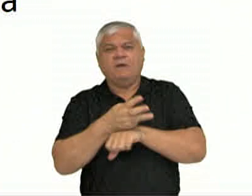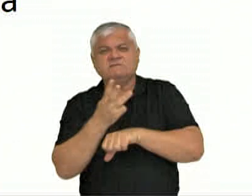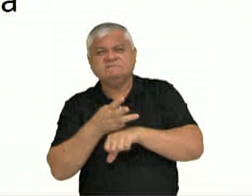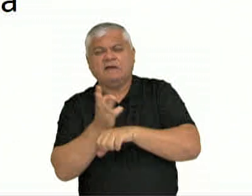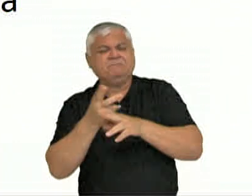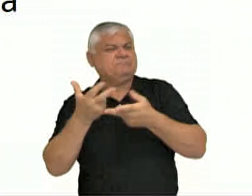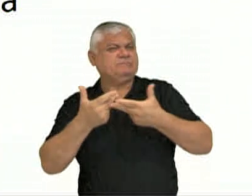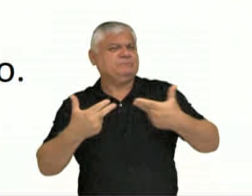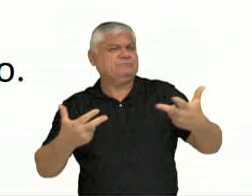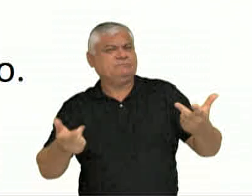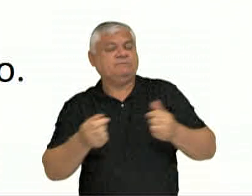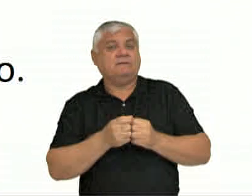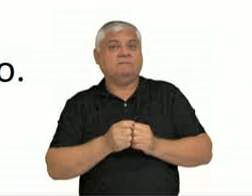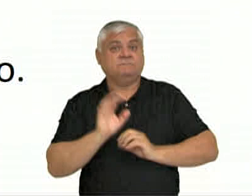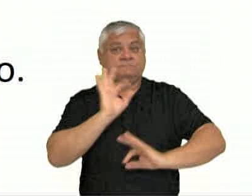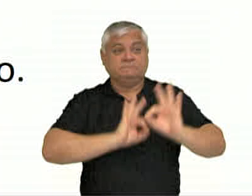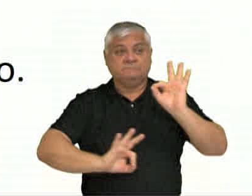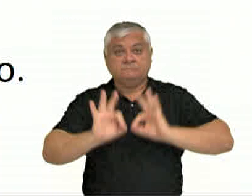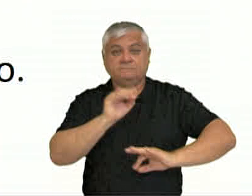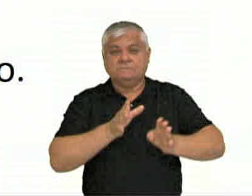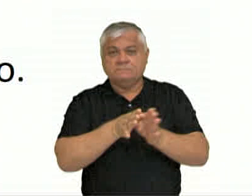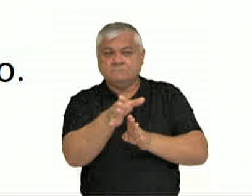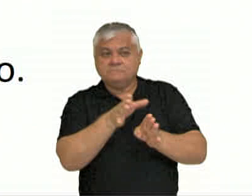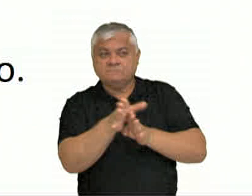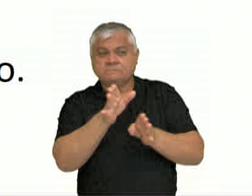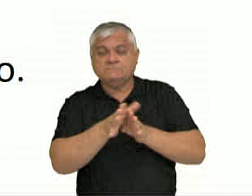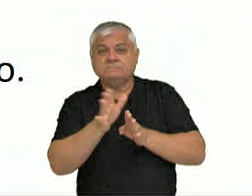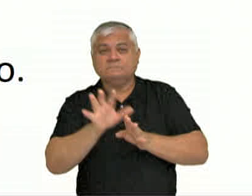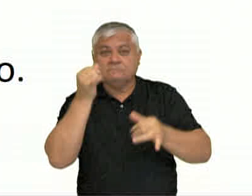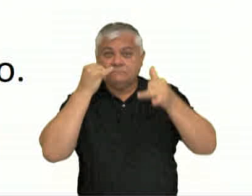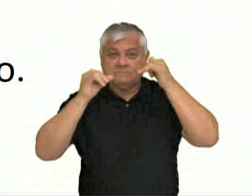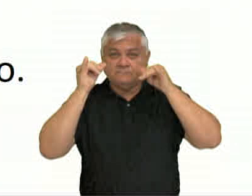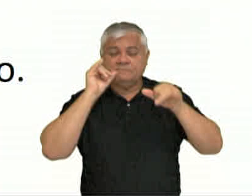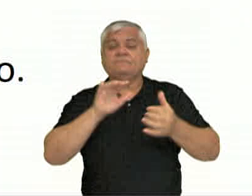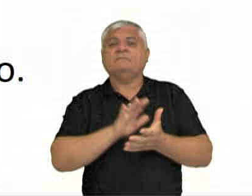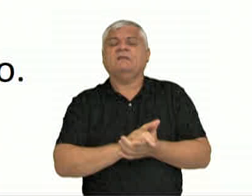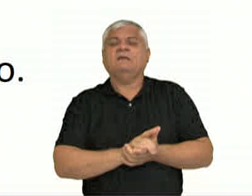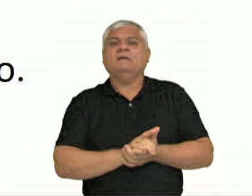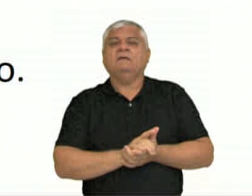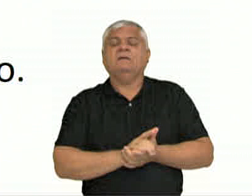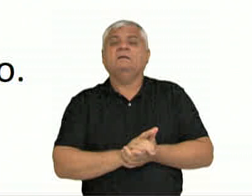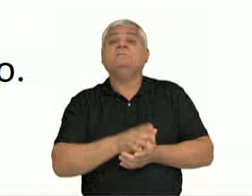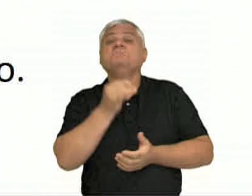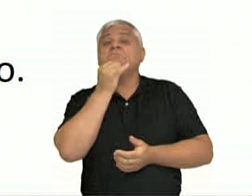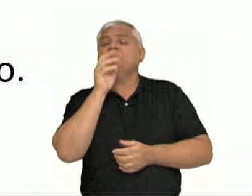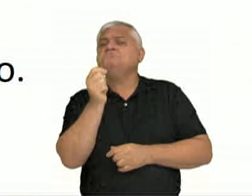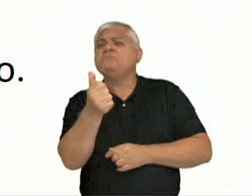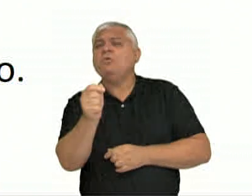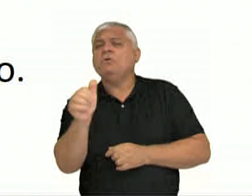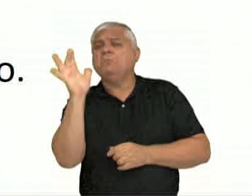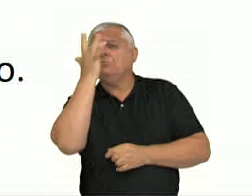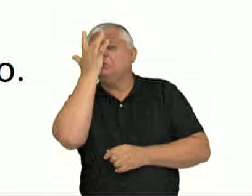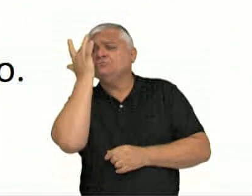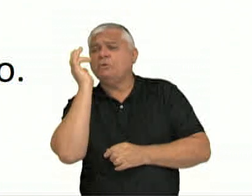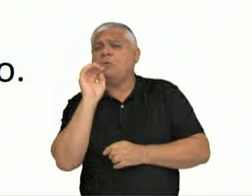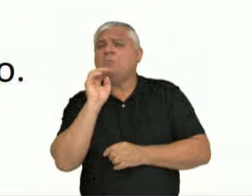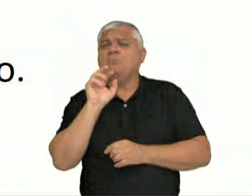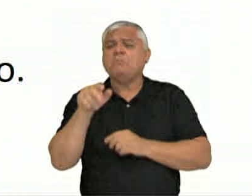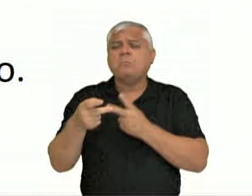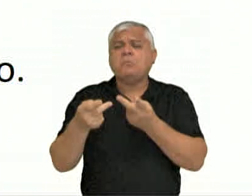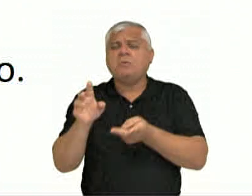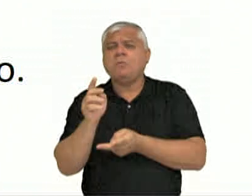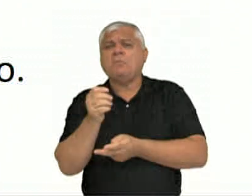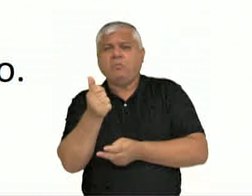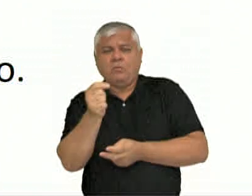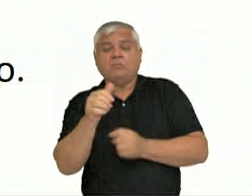trazem dicas para se prevenir. Apesar da baixa letalidade entre a população em geral,